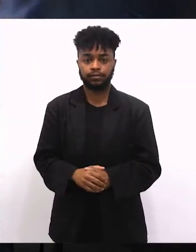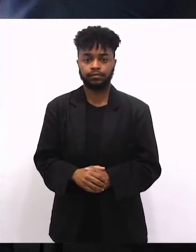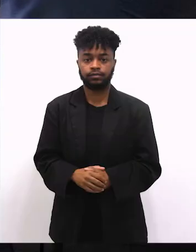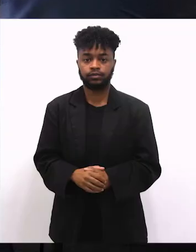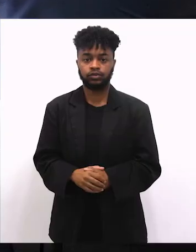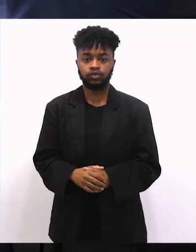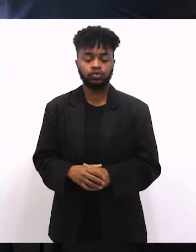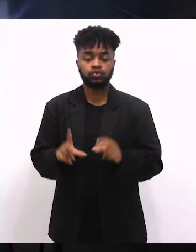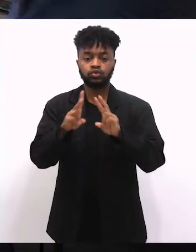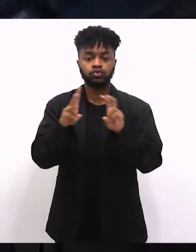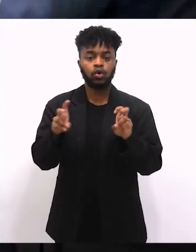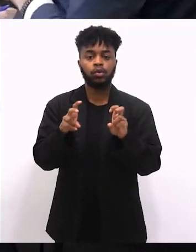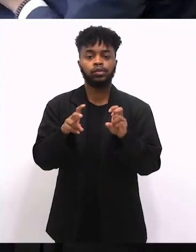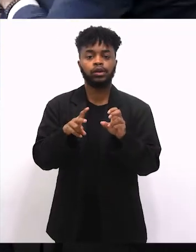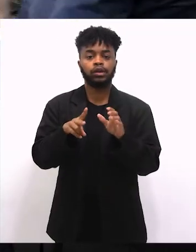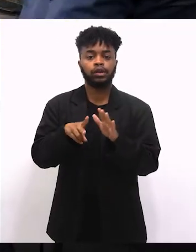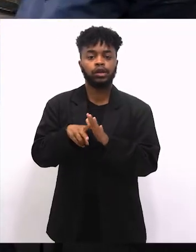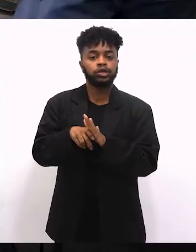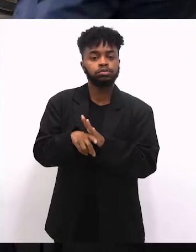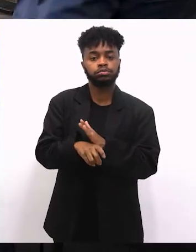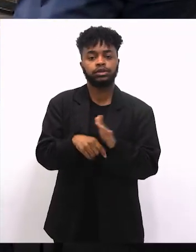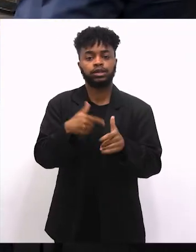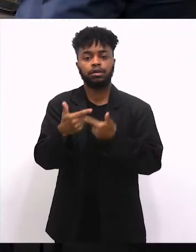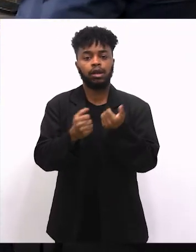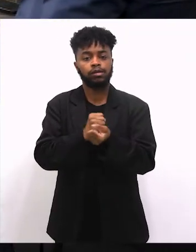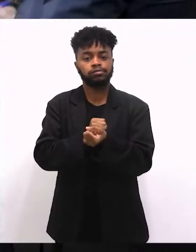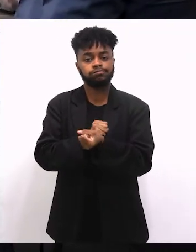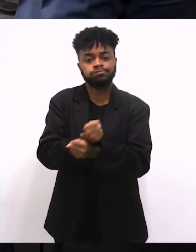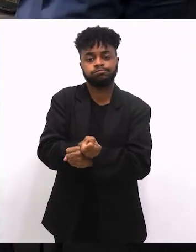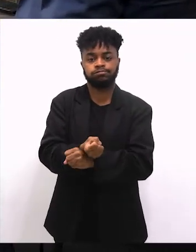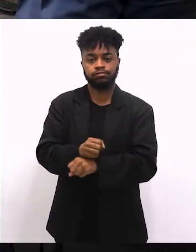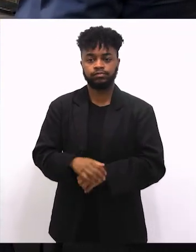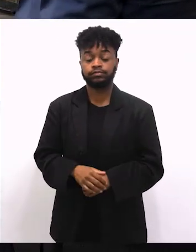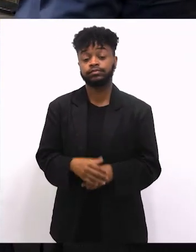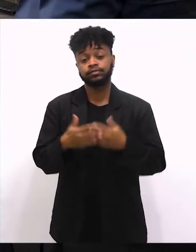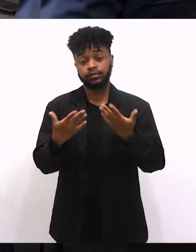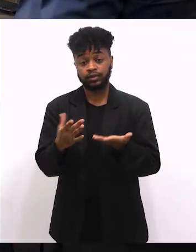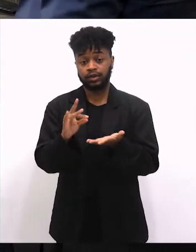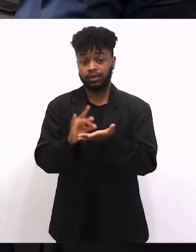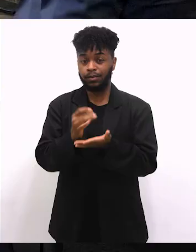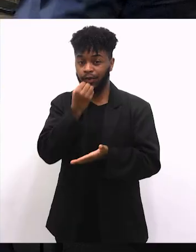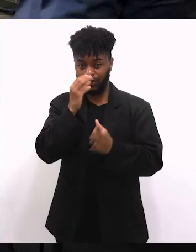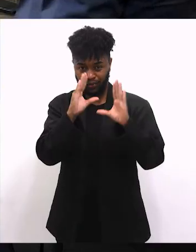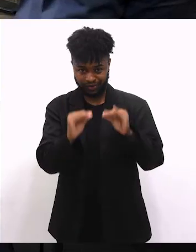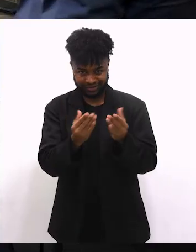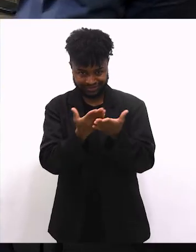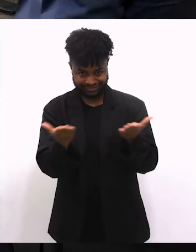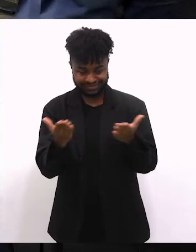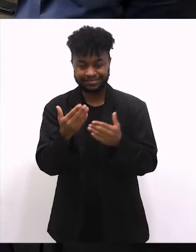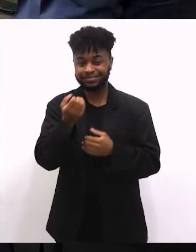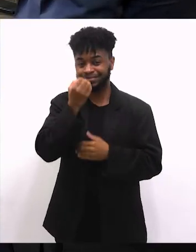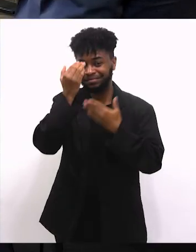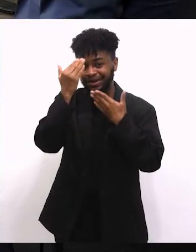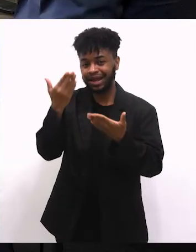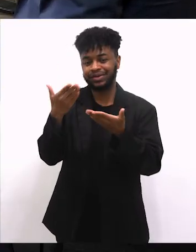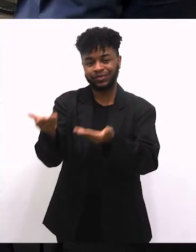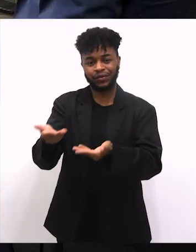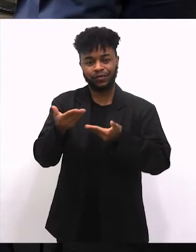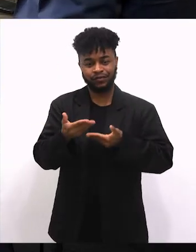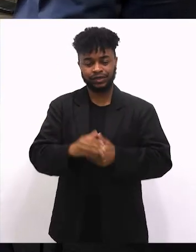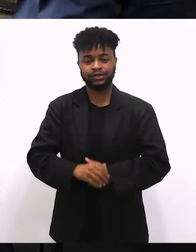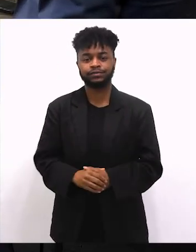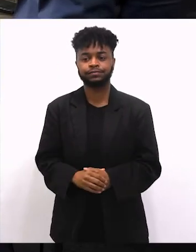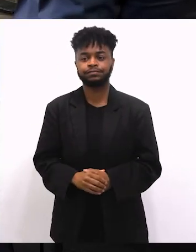A questão da exploração do trabalho. Bom, falando na verdade, aliás, boa noite, né? Muito obrigada pelo